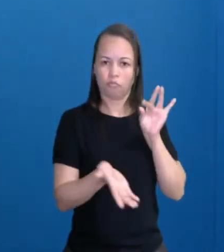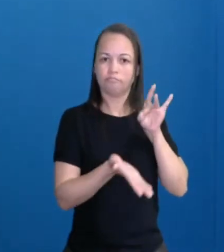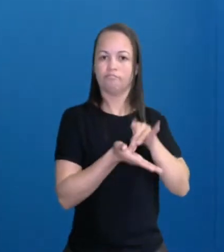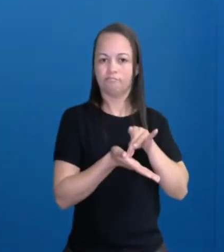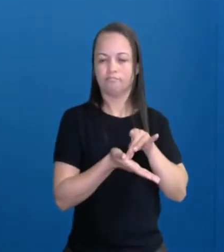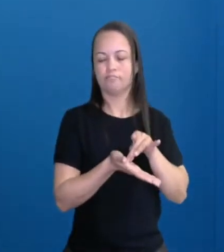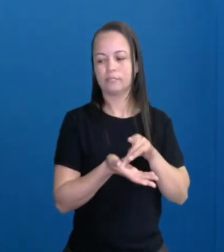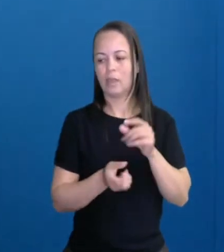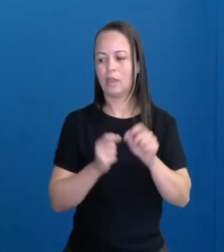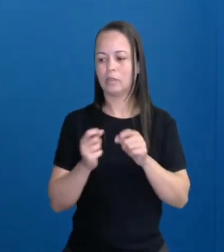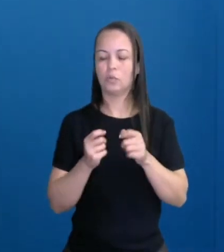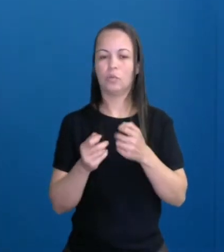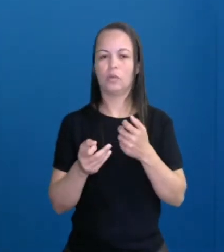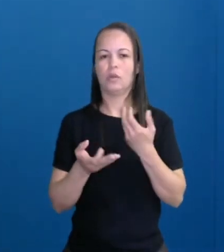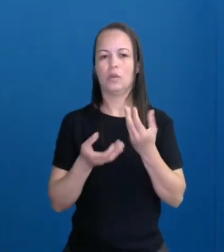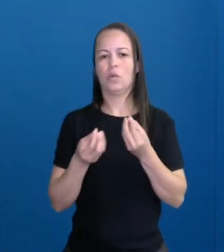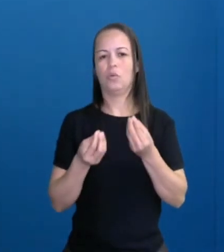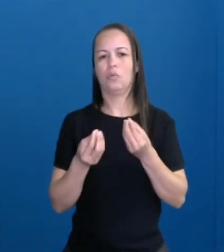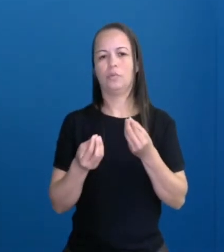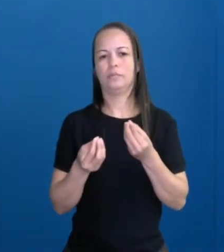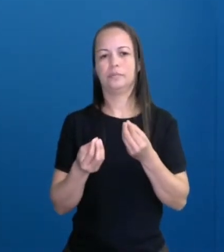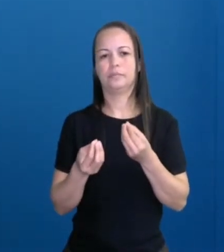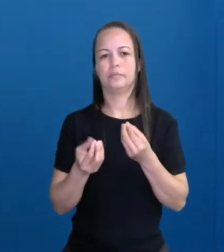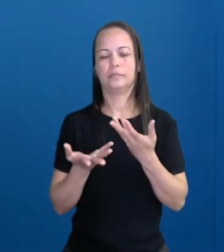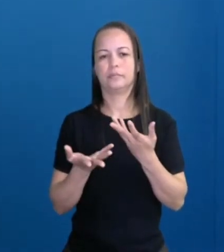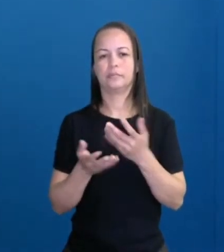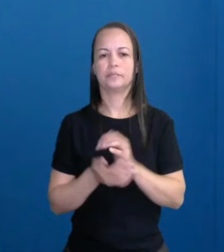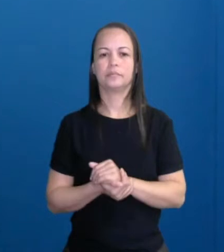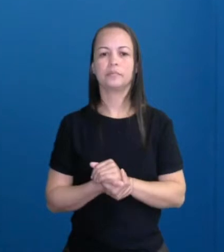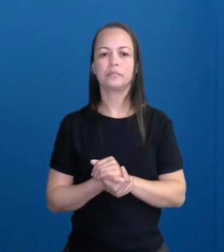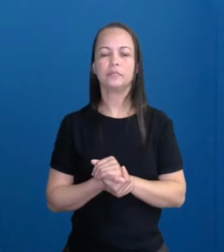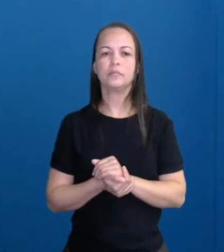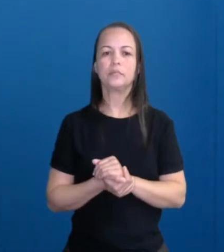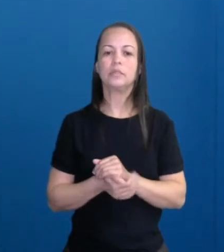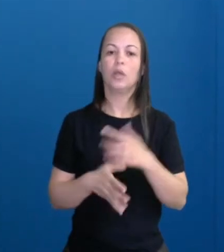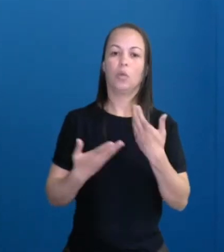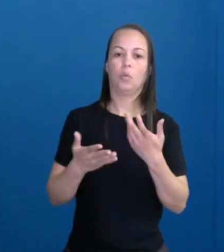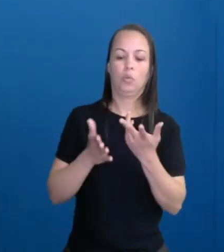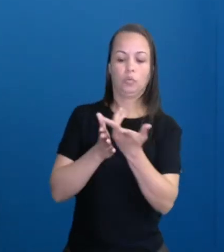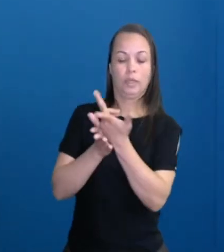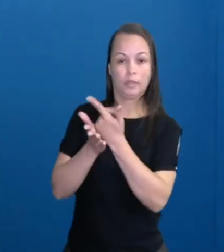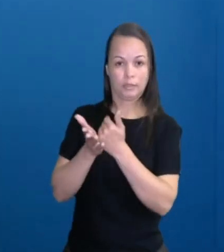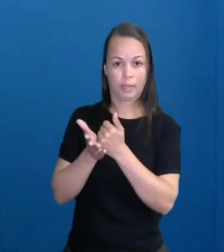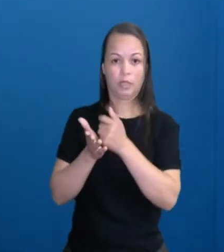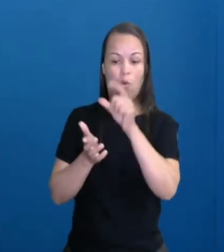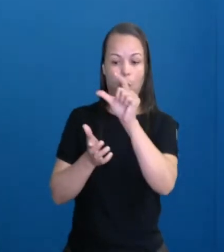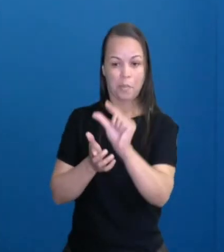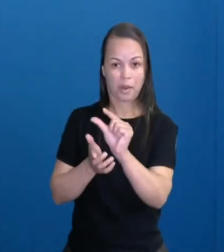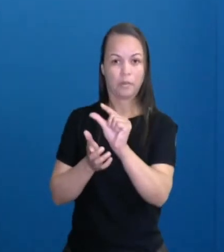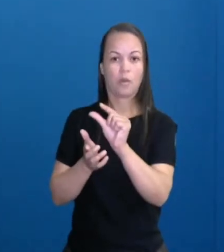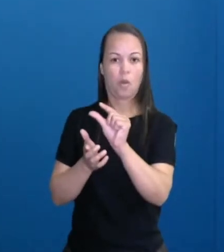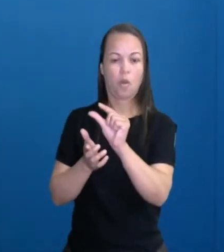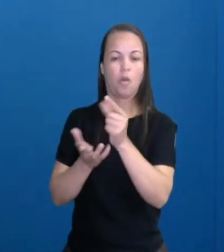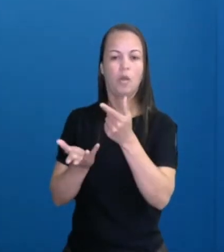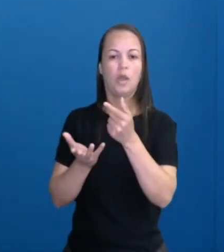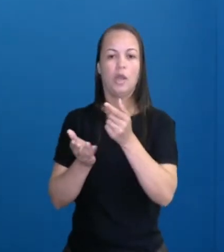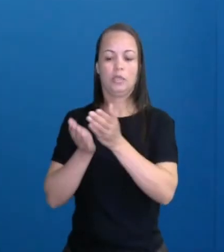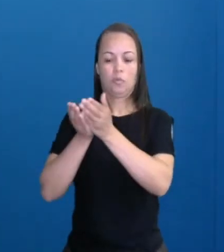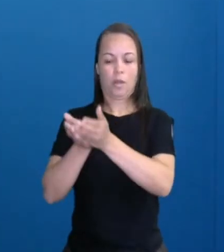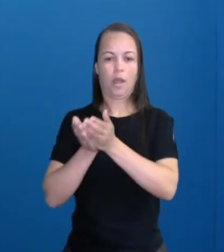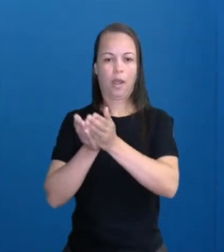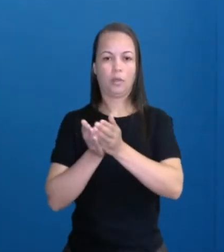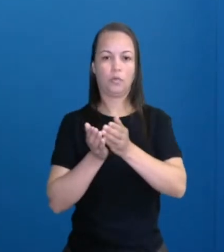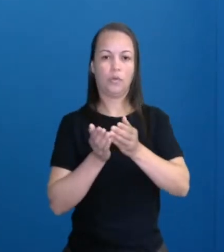no numerador o objeto, que é aliás, o desenho, que é o objeto menor, e embaixo o objeto